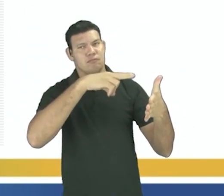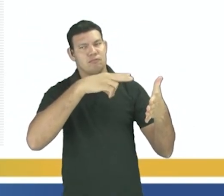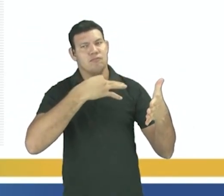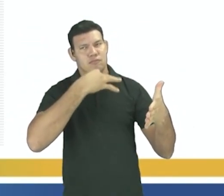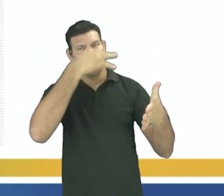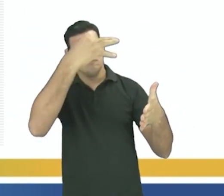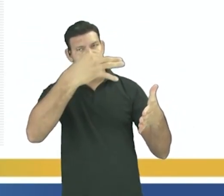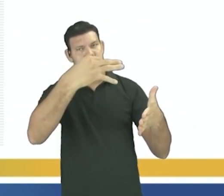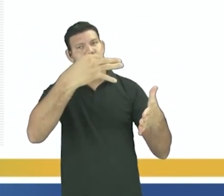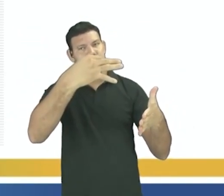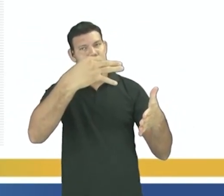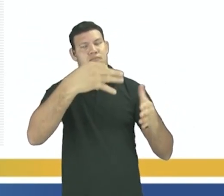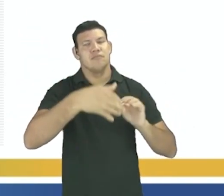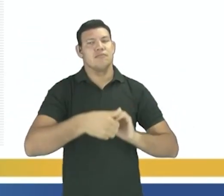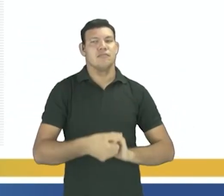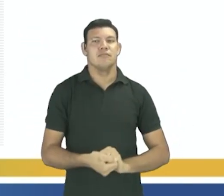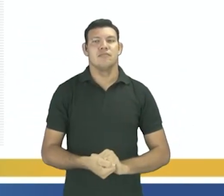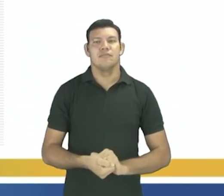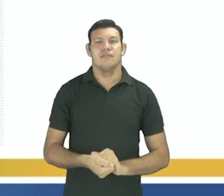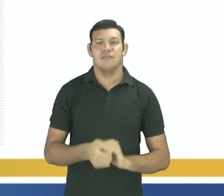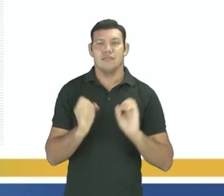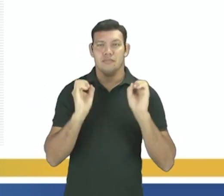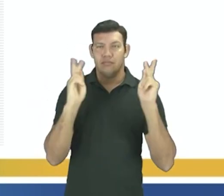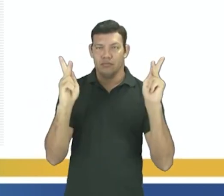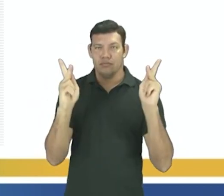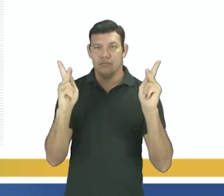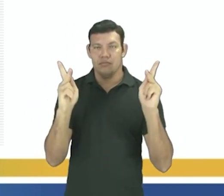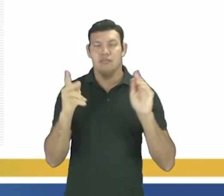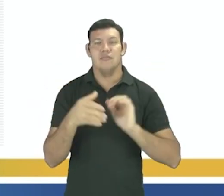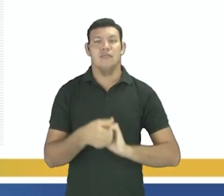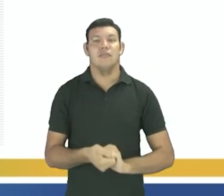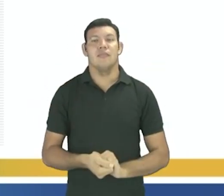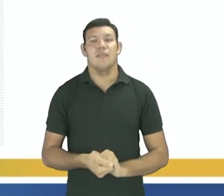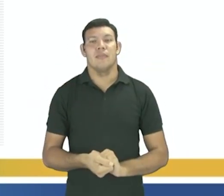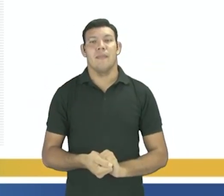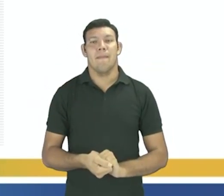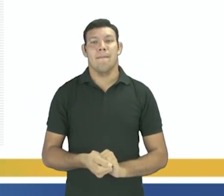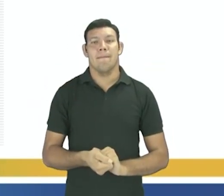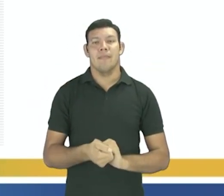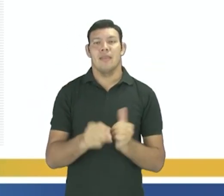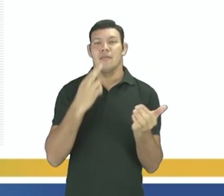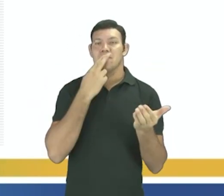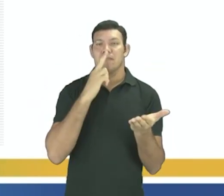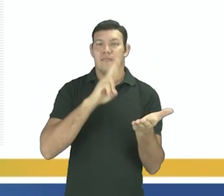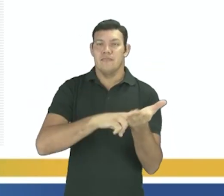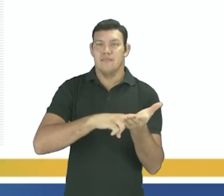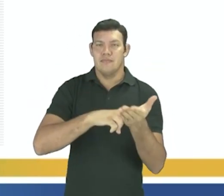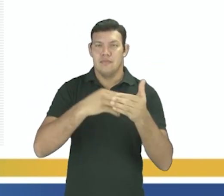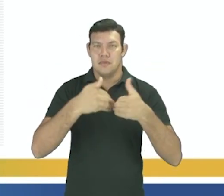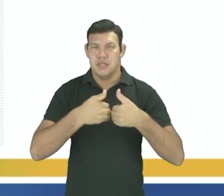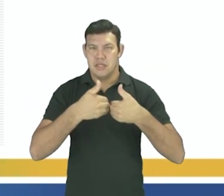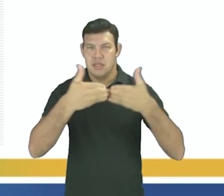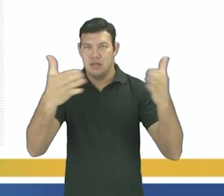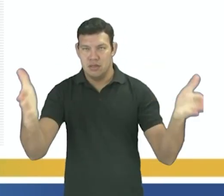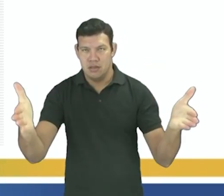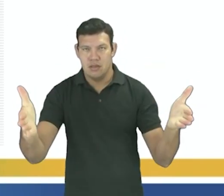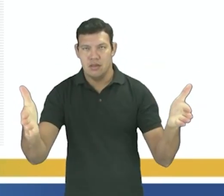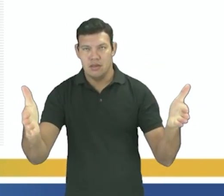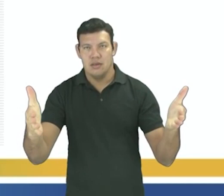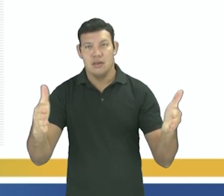isso, carta ao leitor, ok? A carta aberta, que é o assunto da nossa aula de hoje